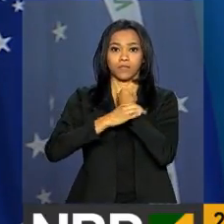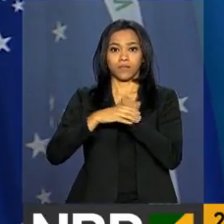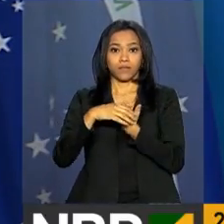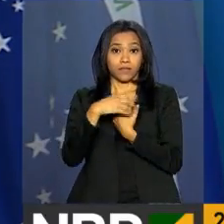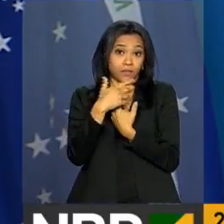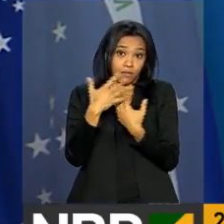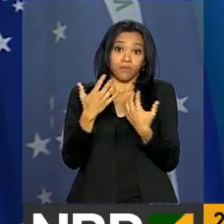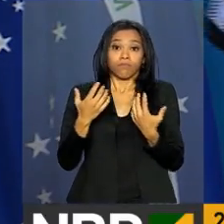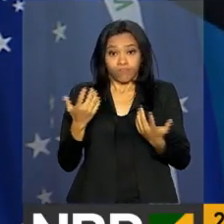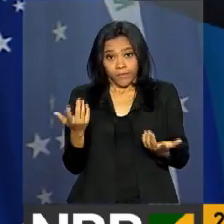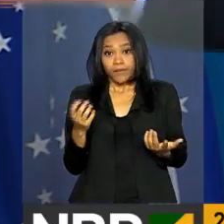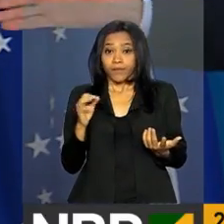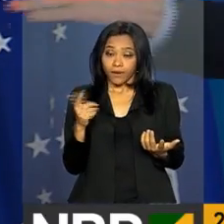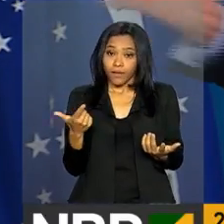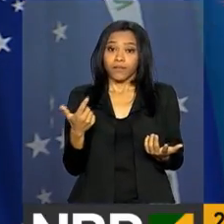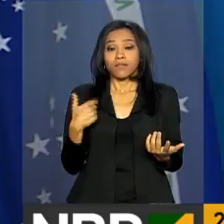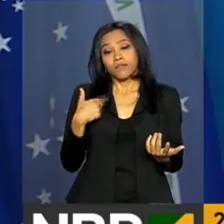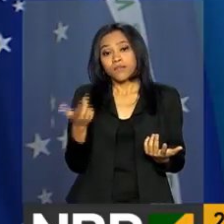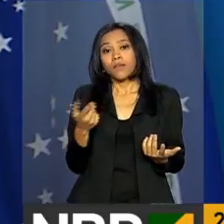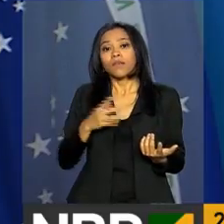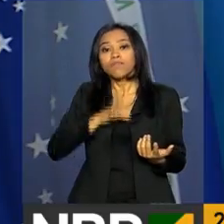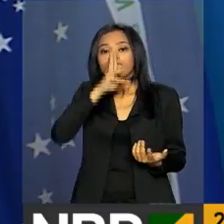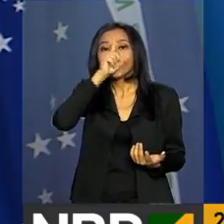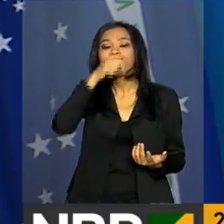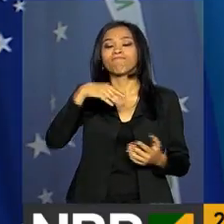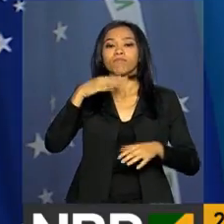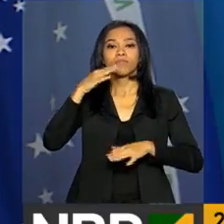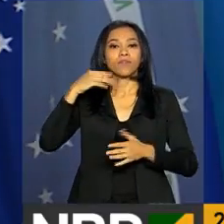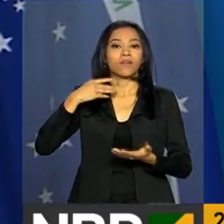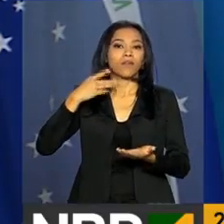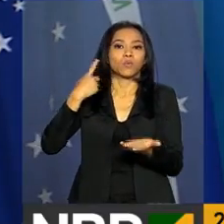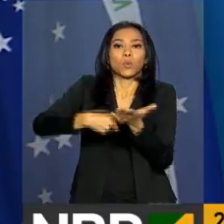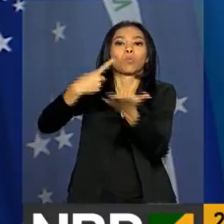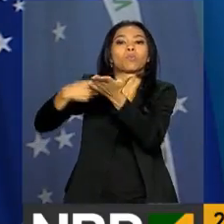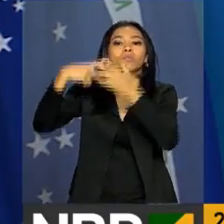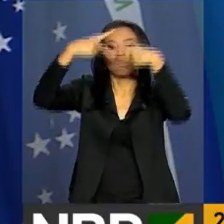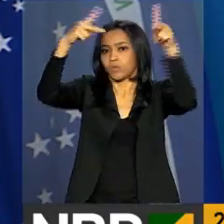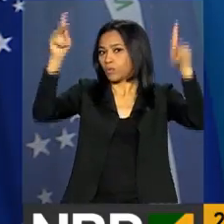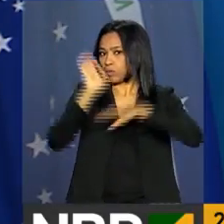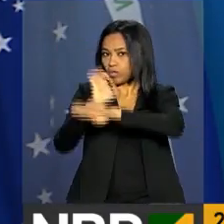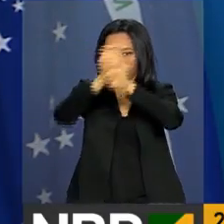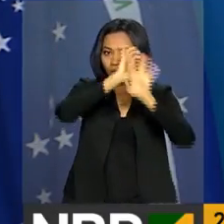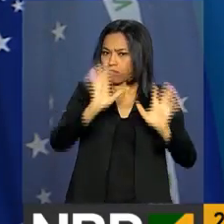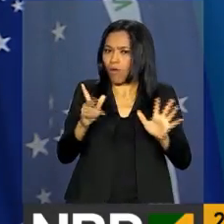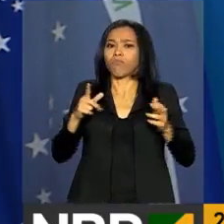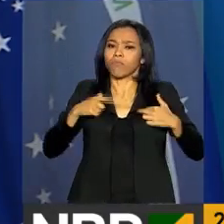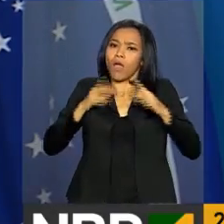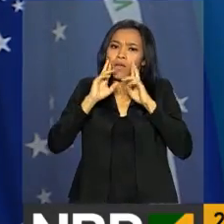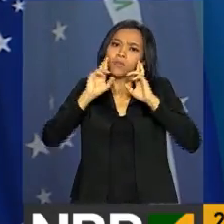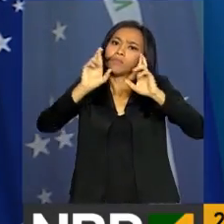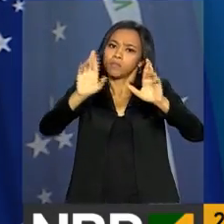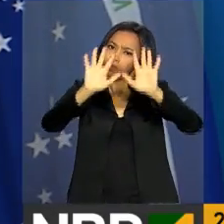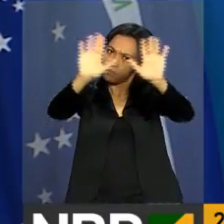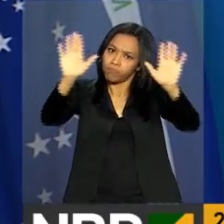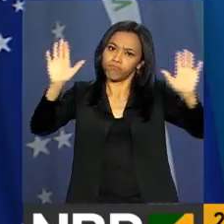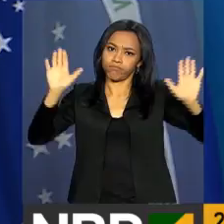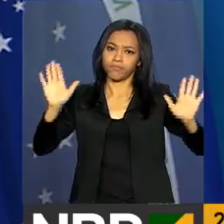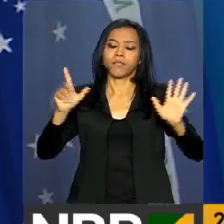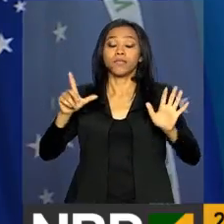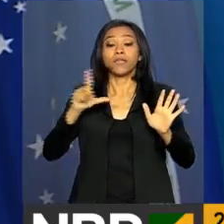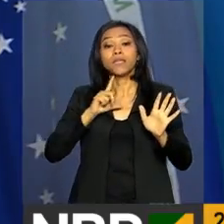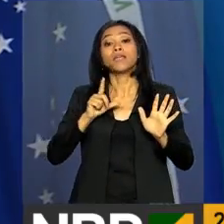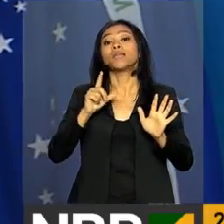o defensor geral as competências do estado mas naturalmente estabelecendo uma regra que é possível seja